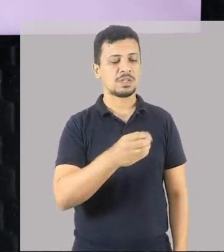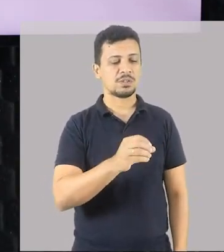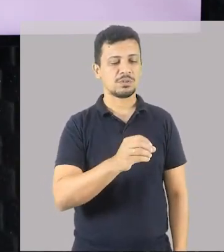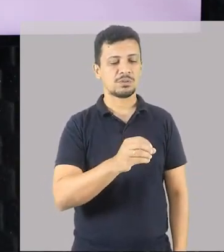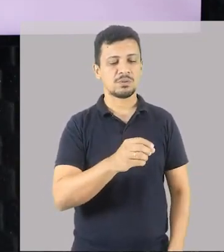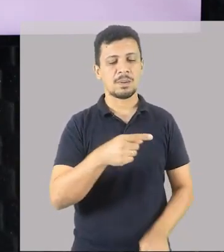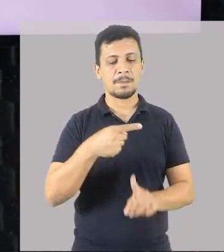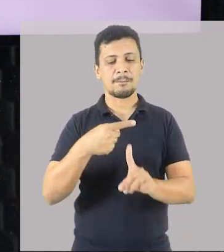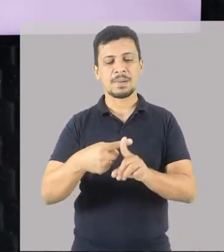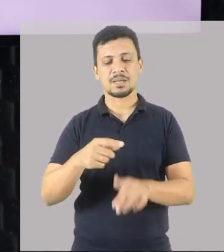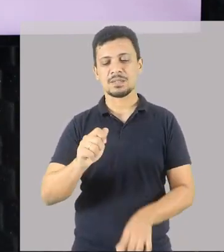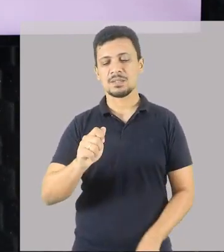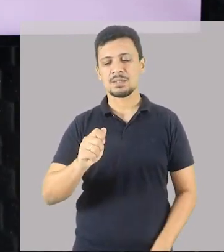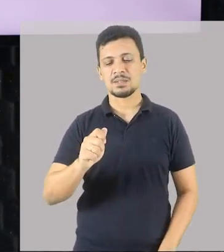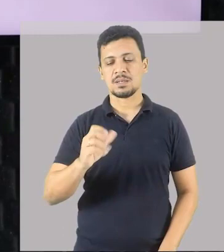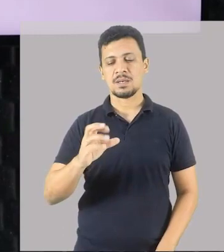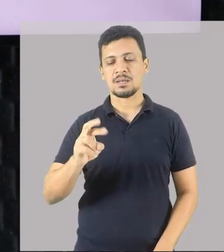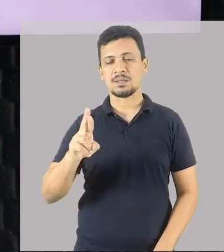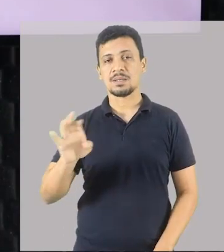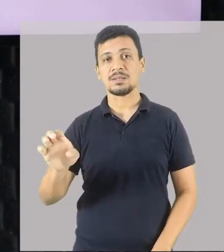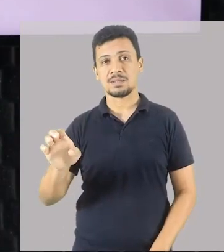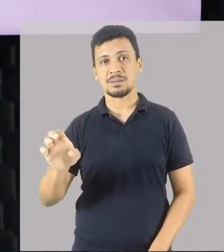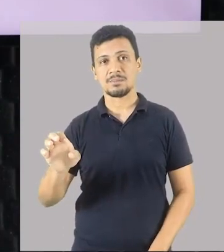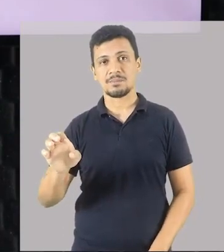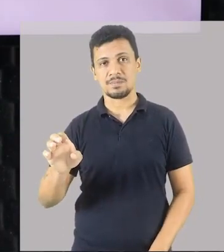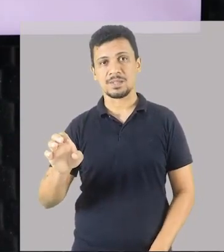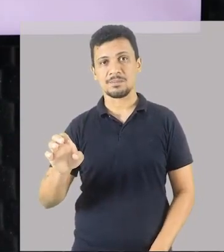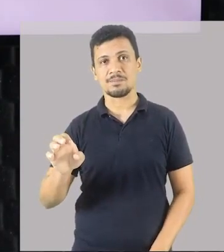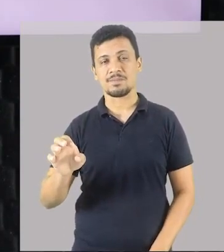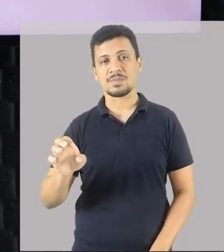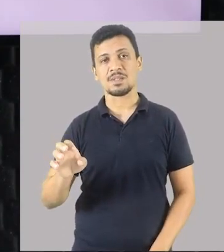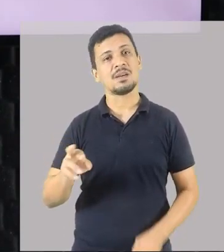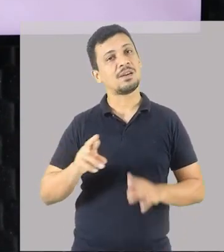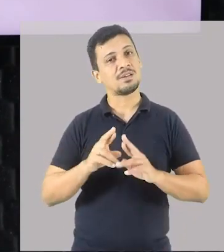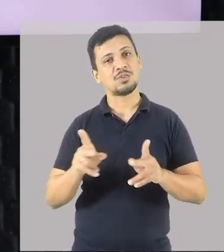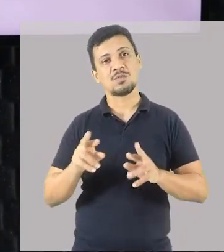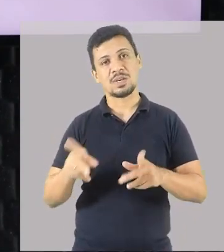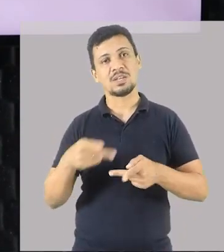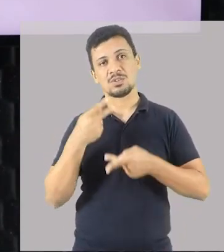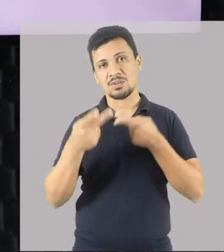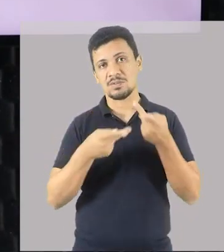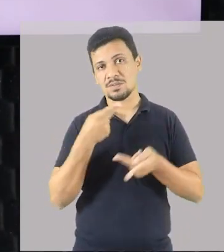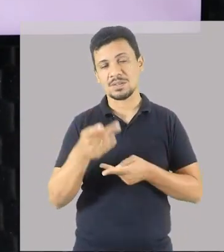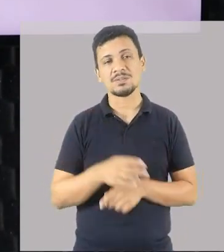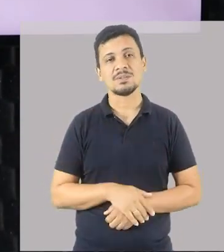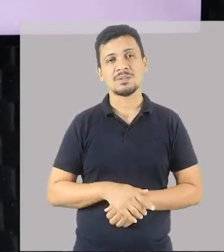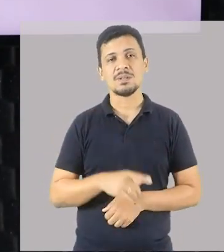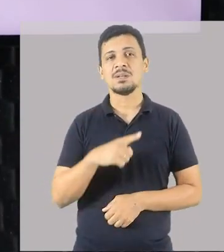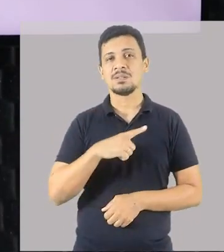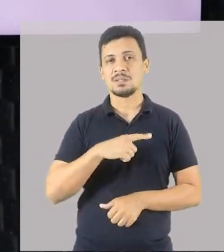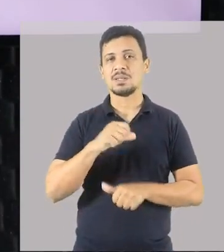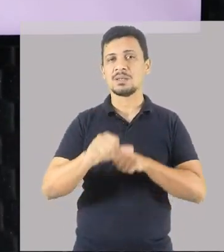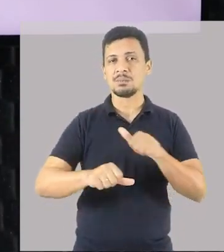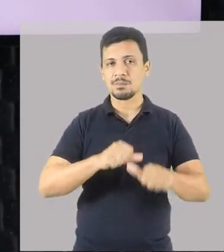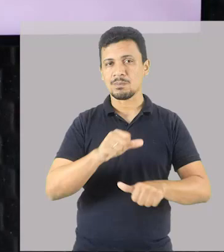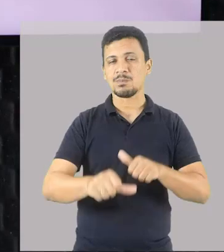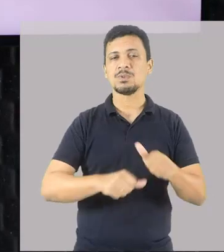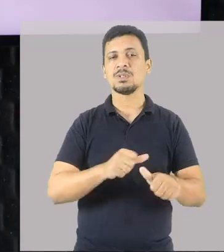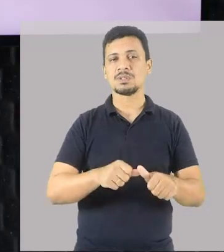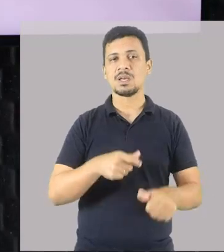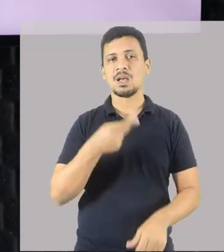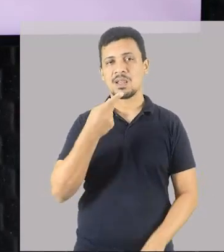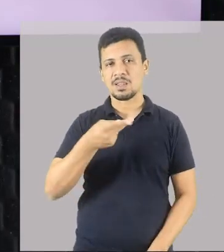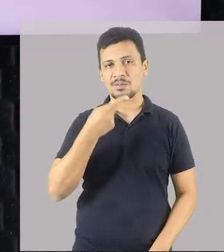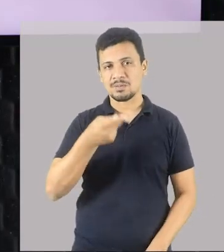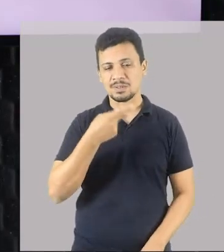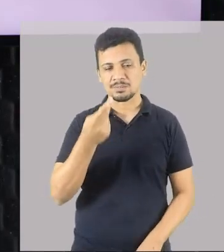né? Vinho acre, ó. Vinho acre não é a mesma pronúncia de vinagre. E aí você tem uma alteração da pronúncia,